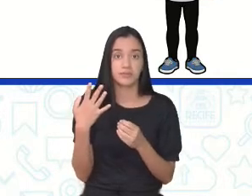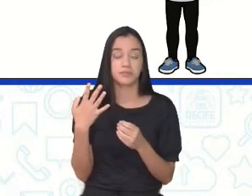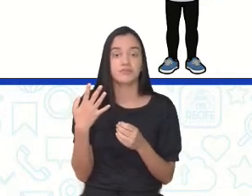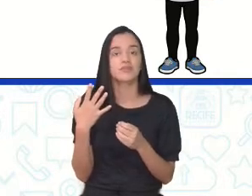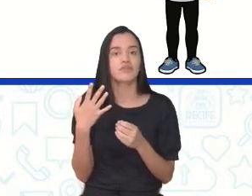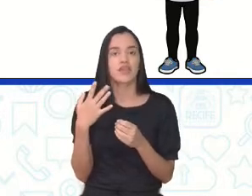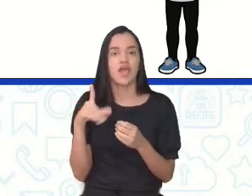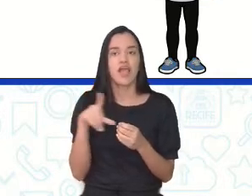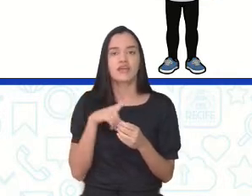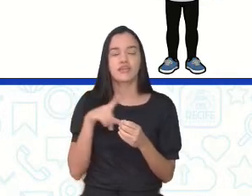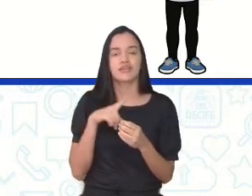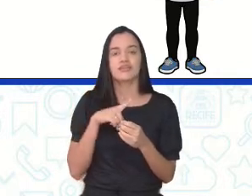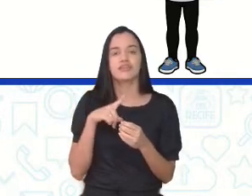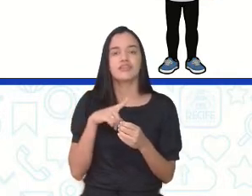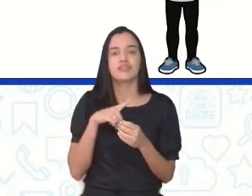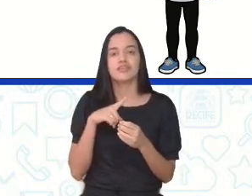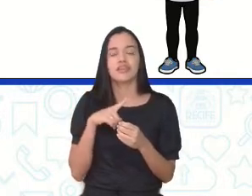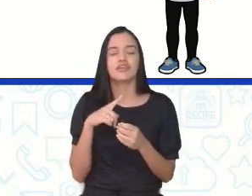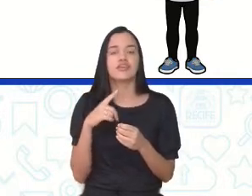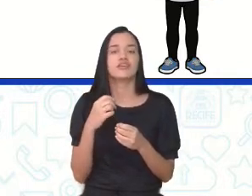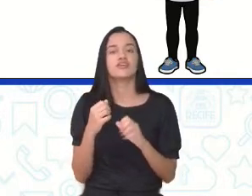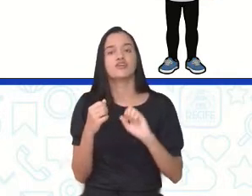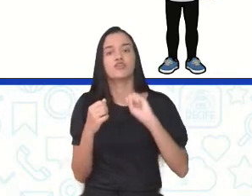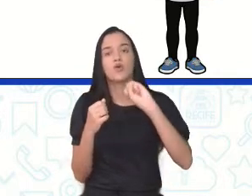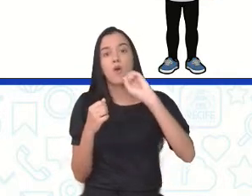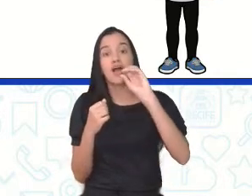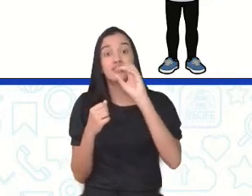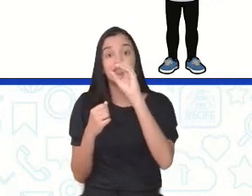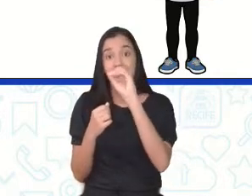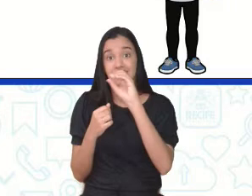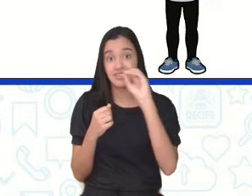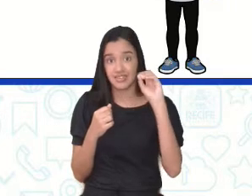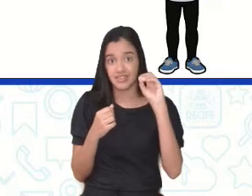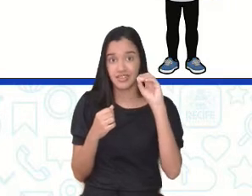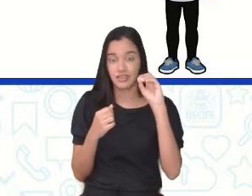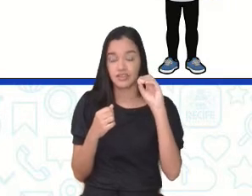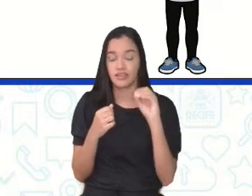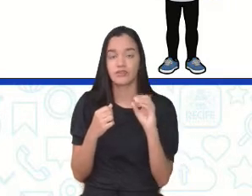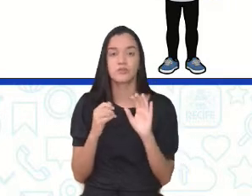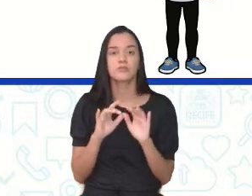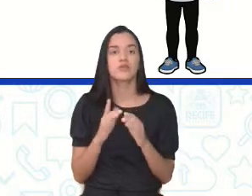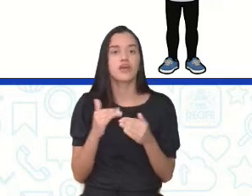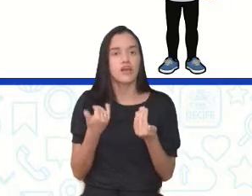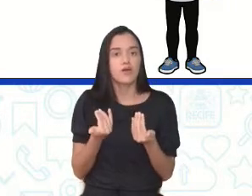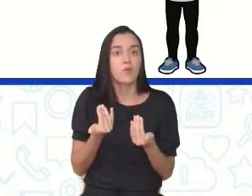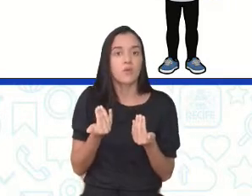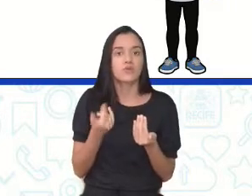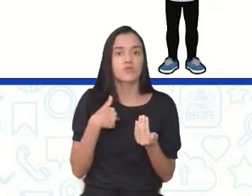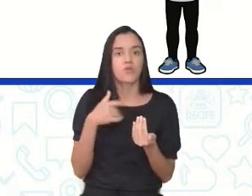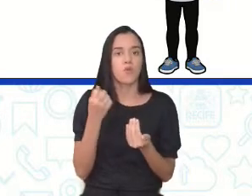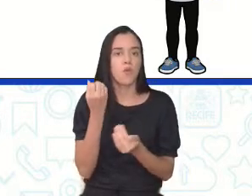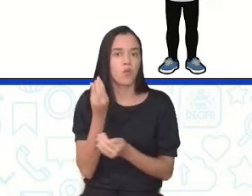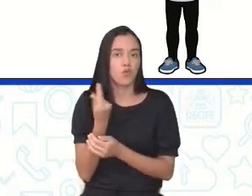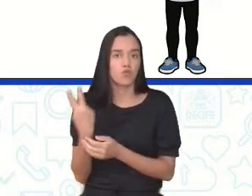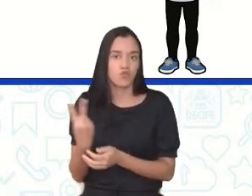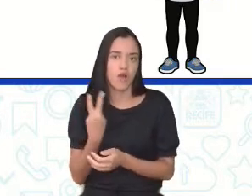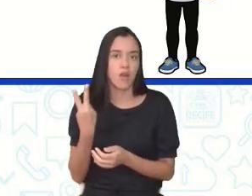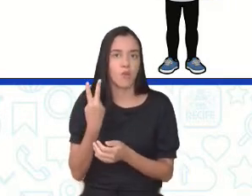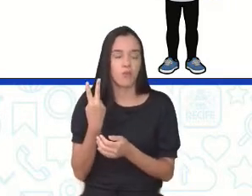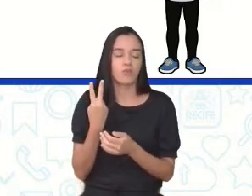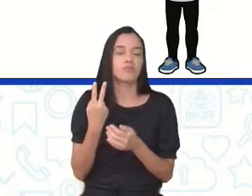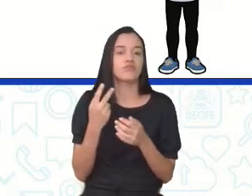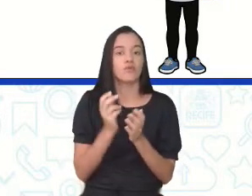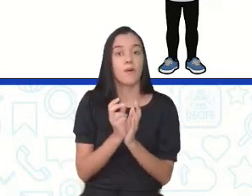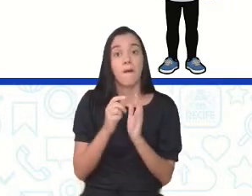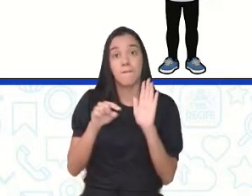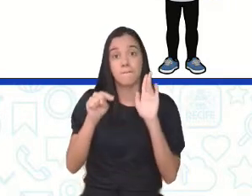está no expoente vai ser a quantidade de zeros que a gente vai colocar. Isso quando o valor ele for positivo.